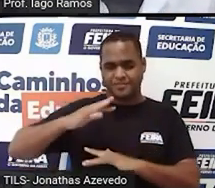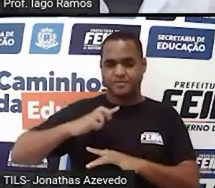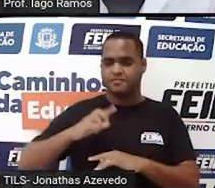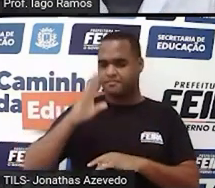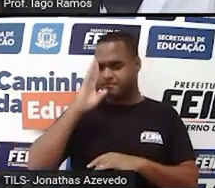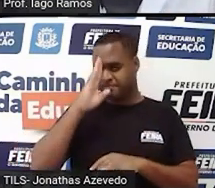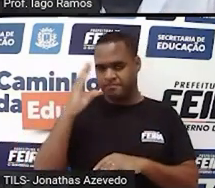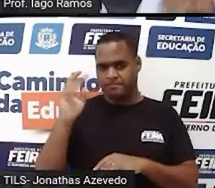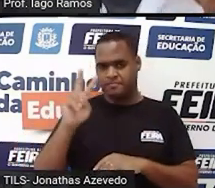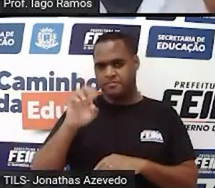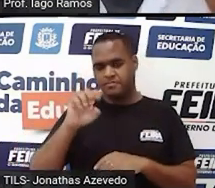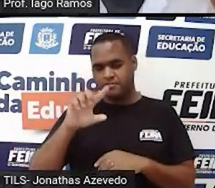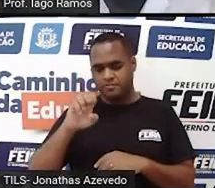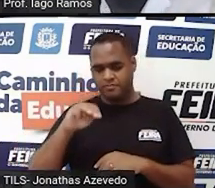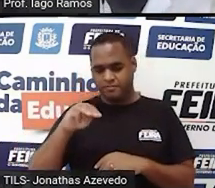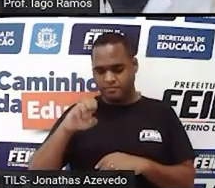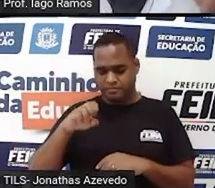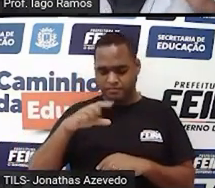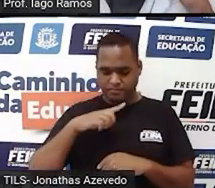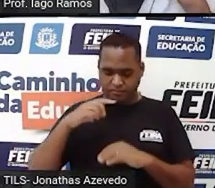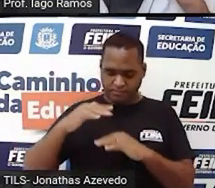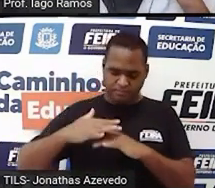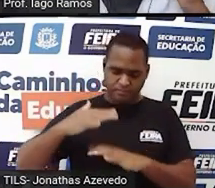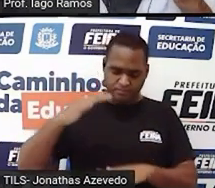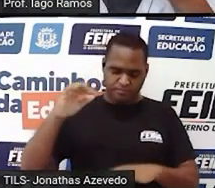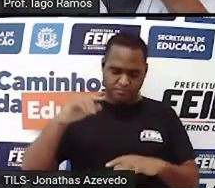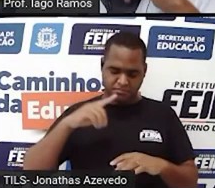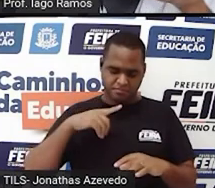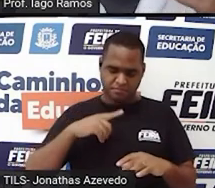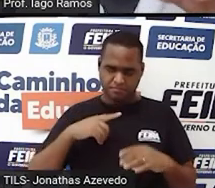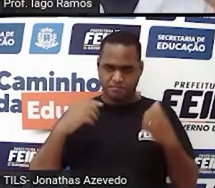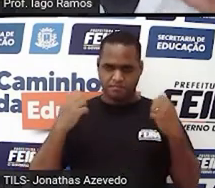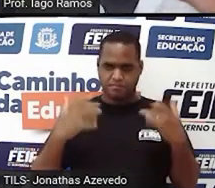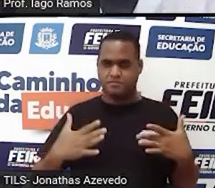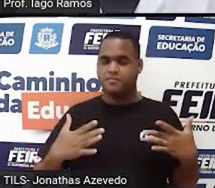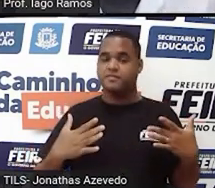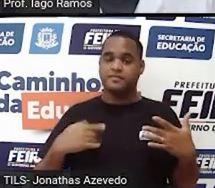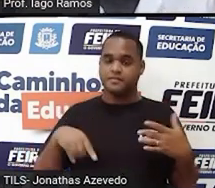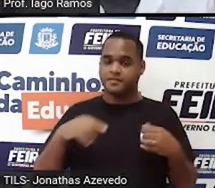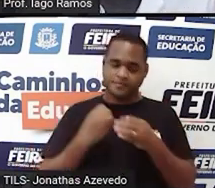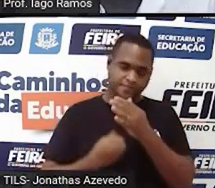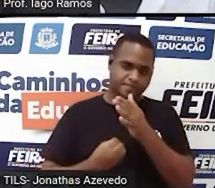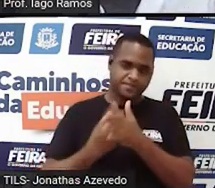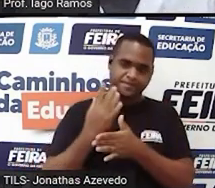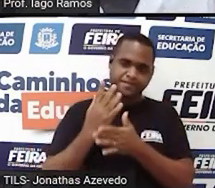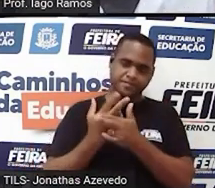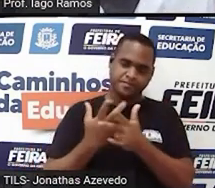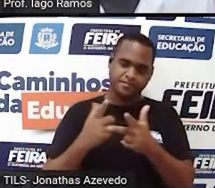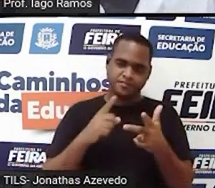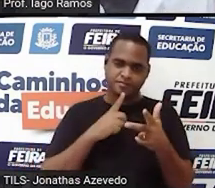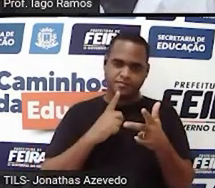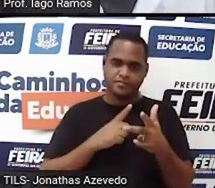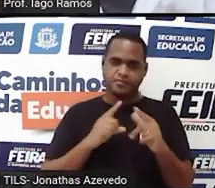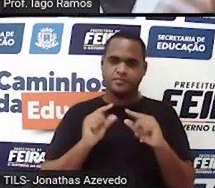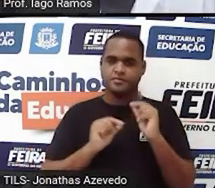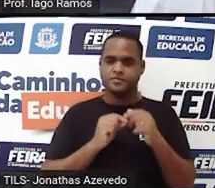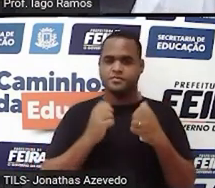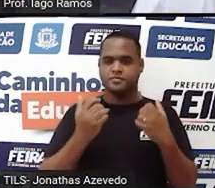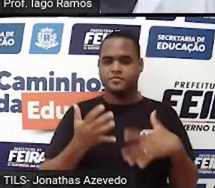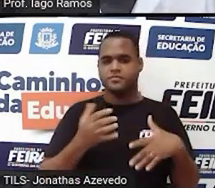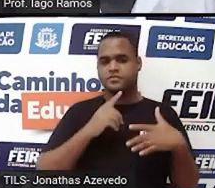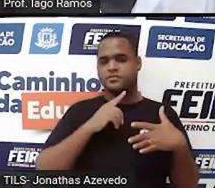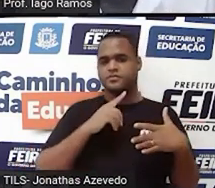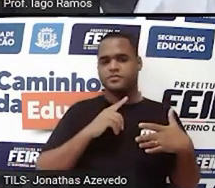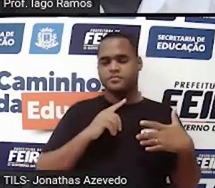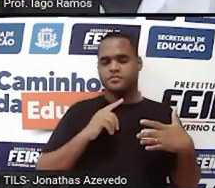foco principal foi volume e a gente viu ali né como surgiu mais ou menos a ideia da de